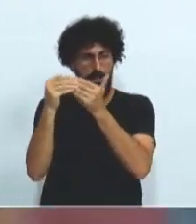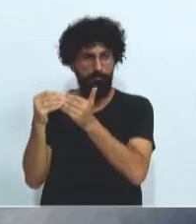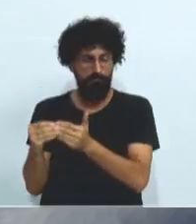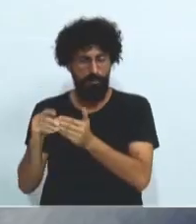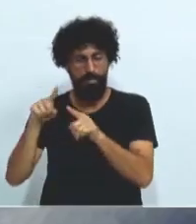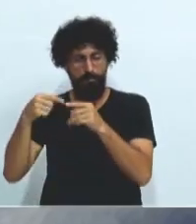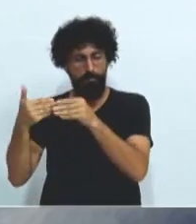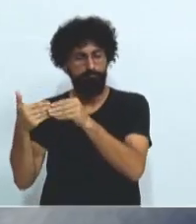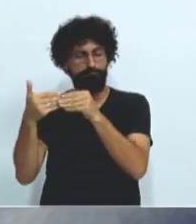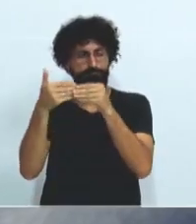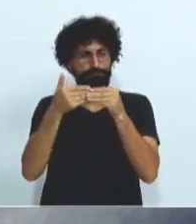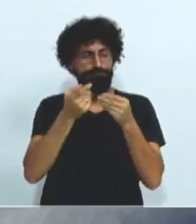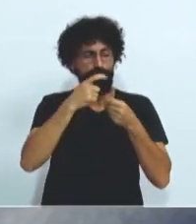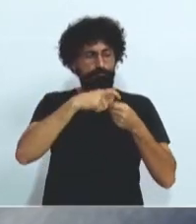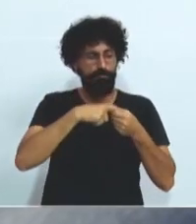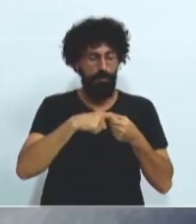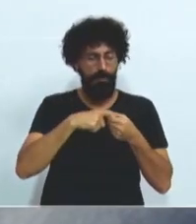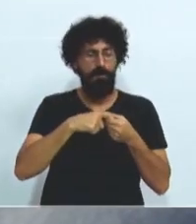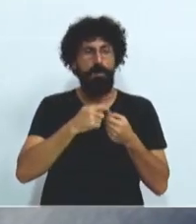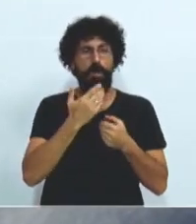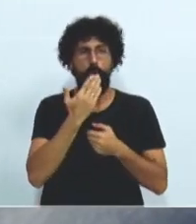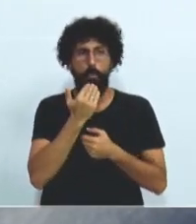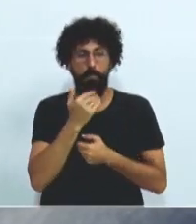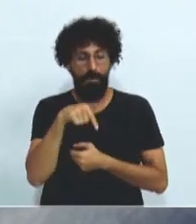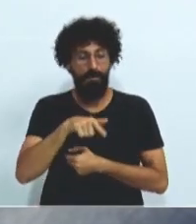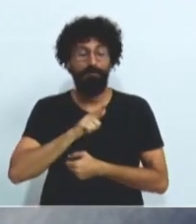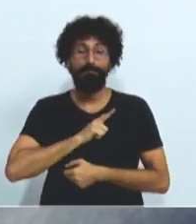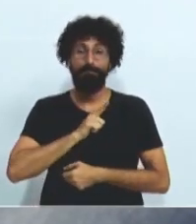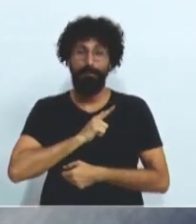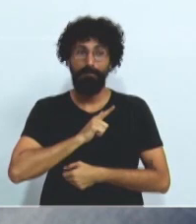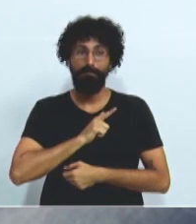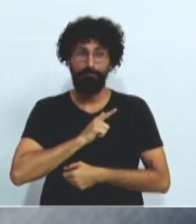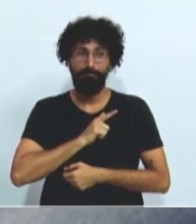comida, a qualquer hora que a gente precisar tem